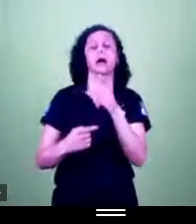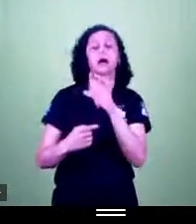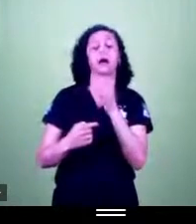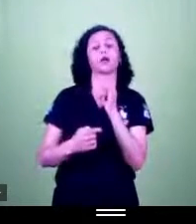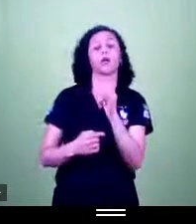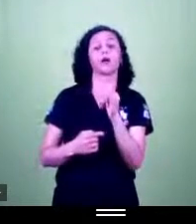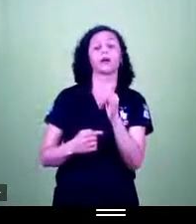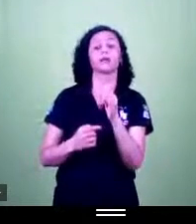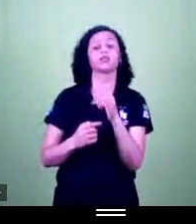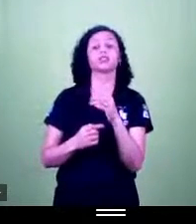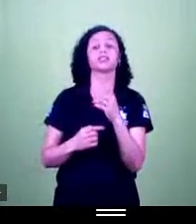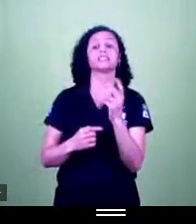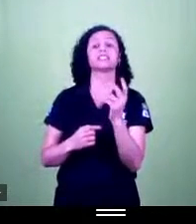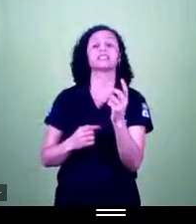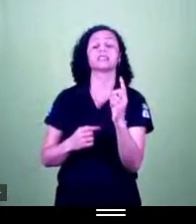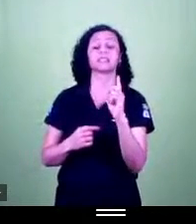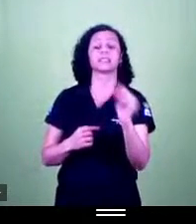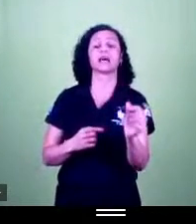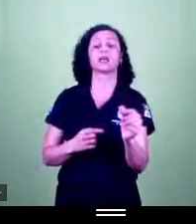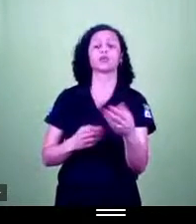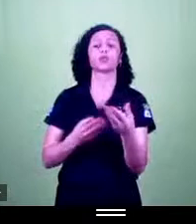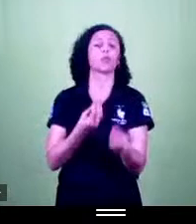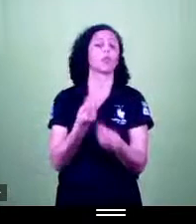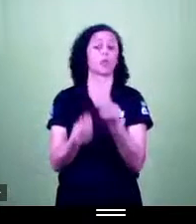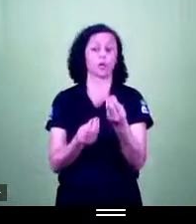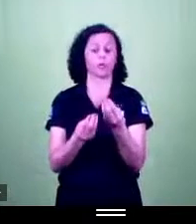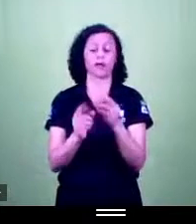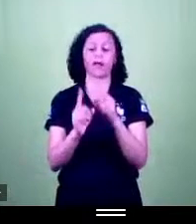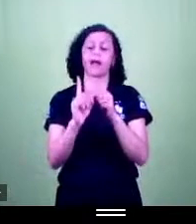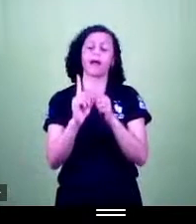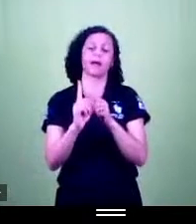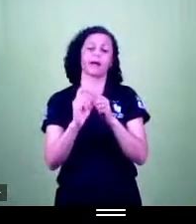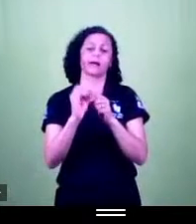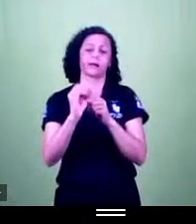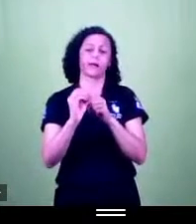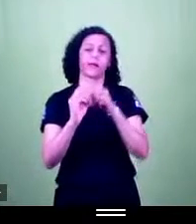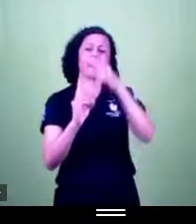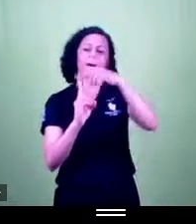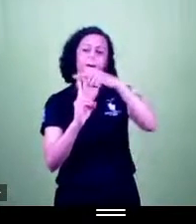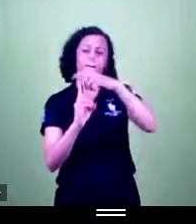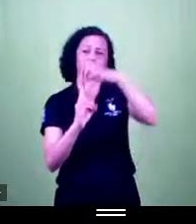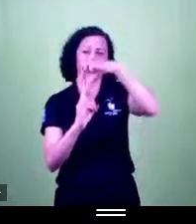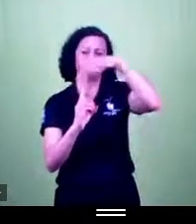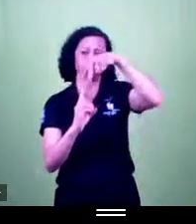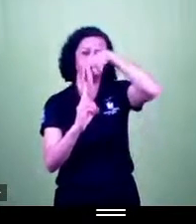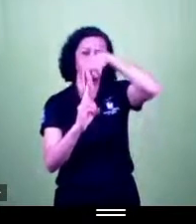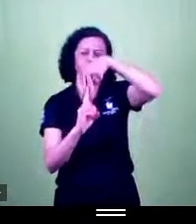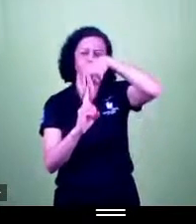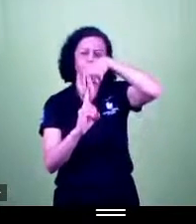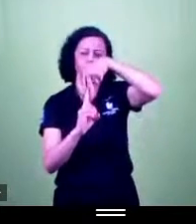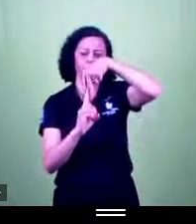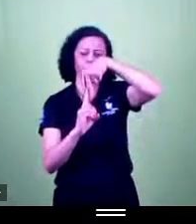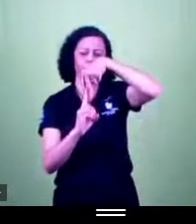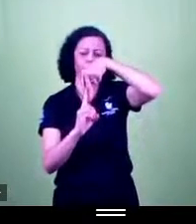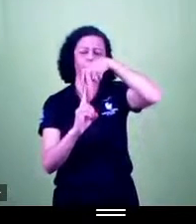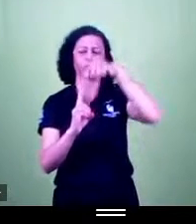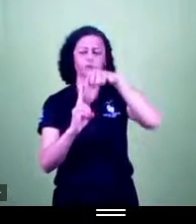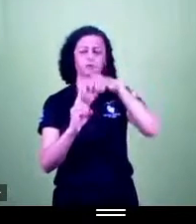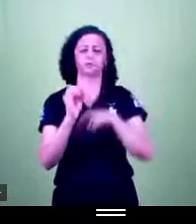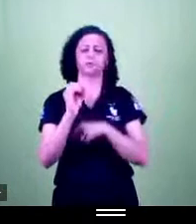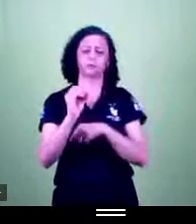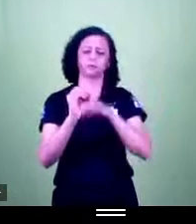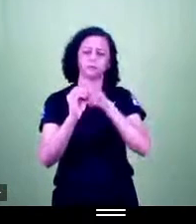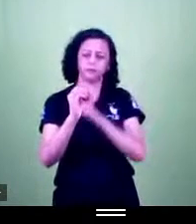seta e ela volta na outra extremidade. Bacana, pessoal? Então, esses são os conceitos importantes que a